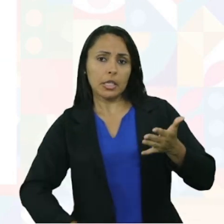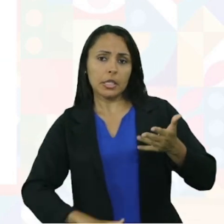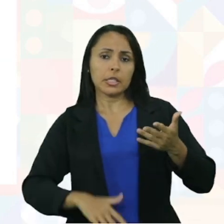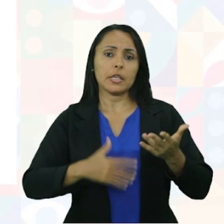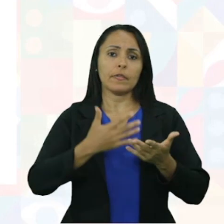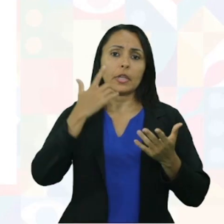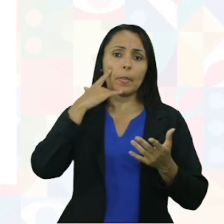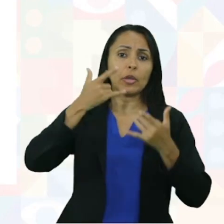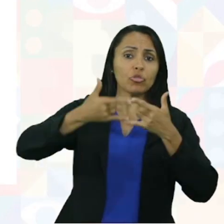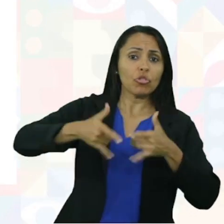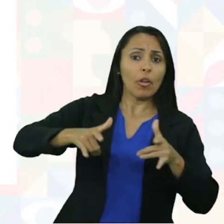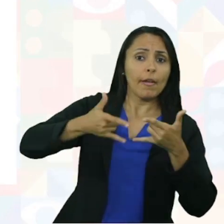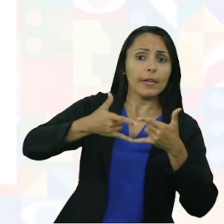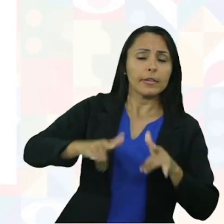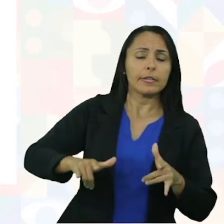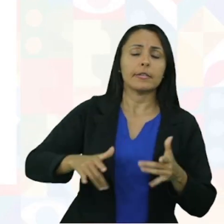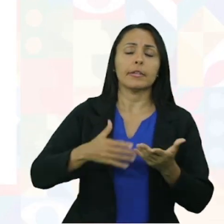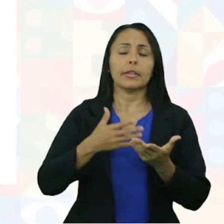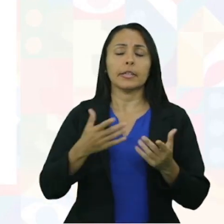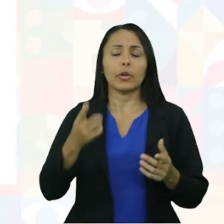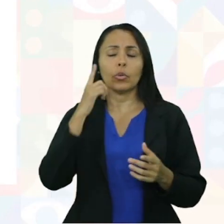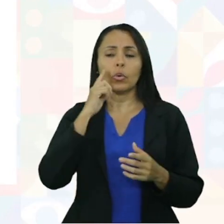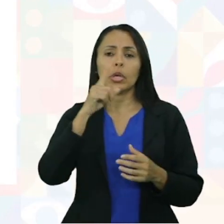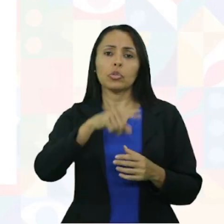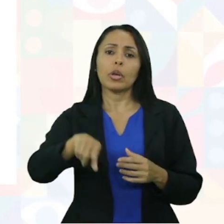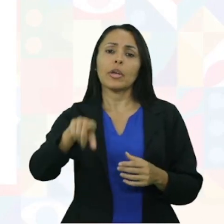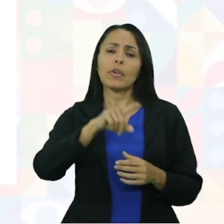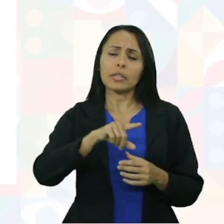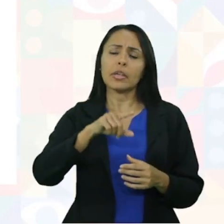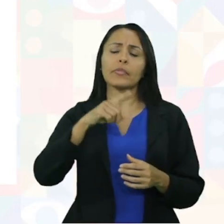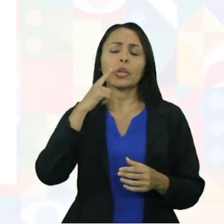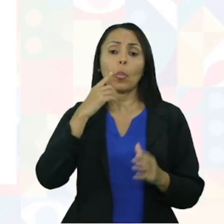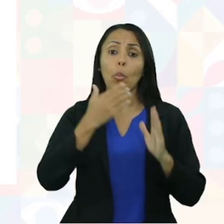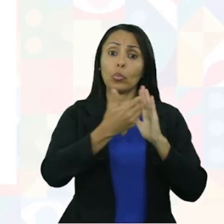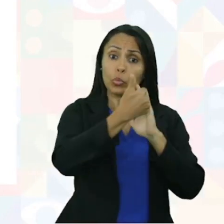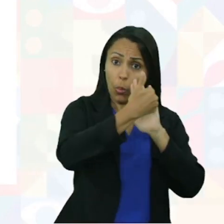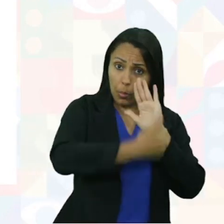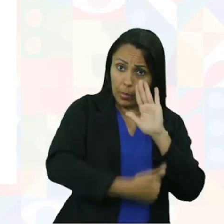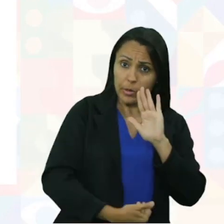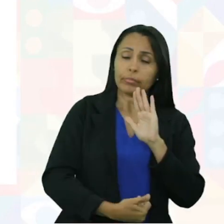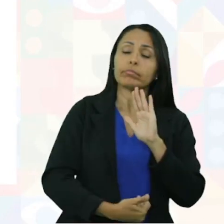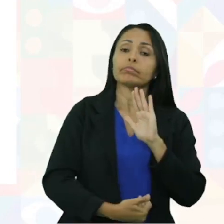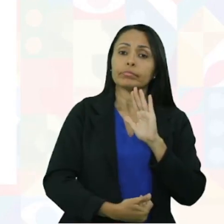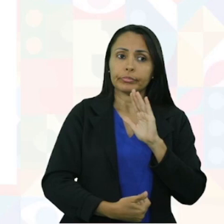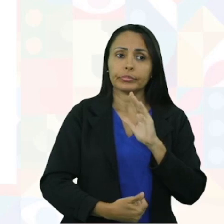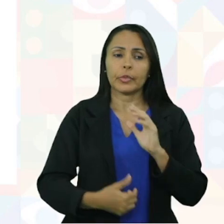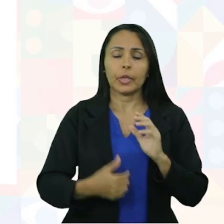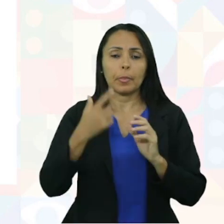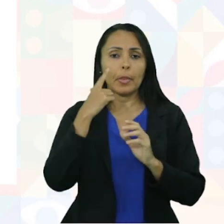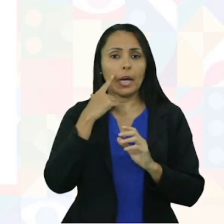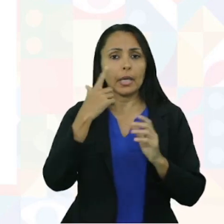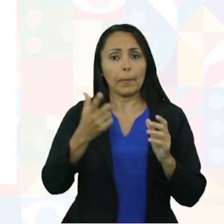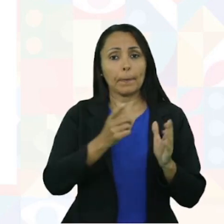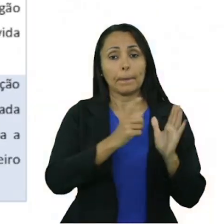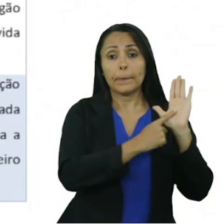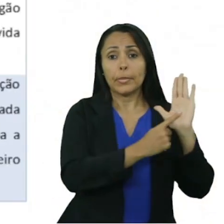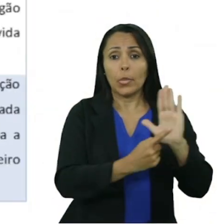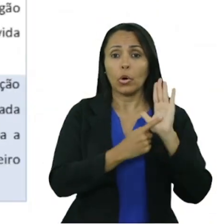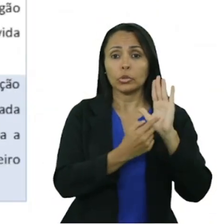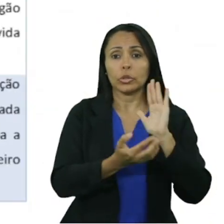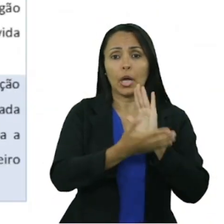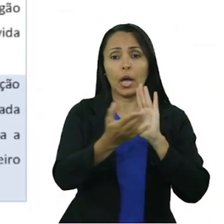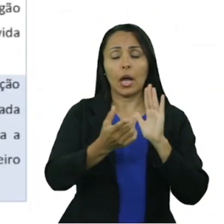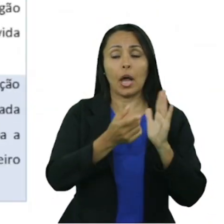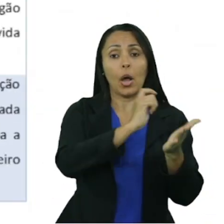etc. Tudo isso aí vai servir como documentação para prestação de conta na forma